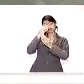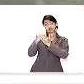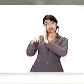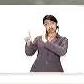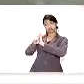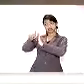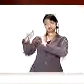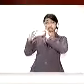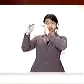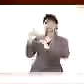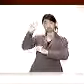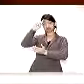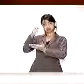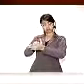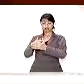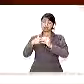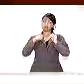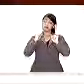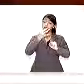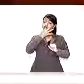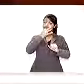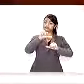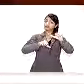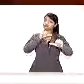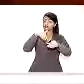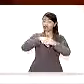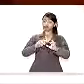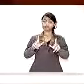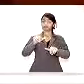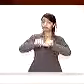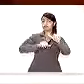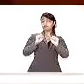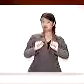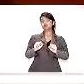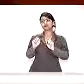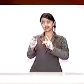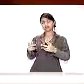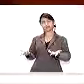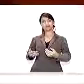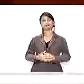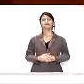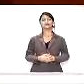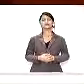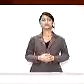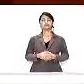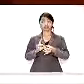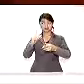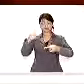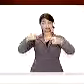T passar passar as informações se então Eh nós colocamos em